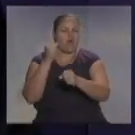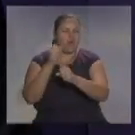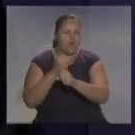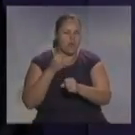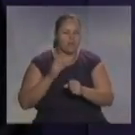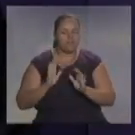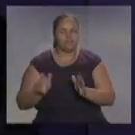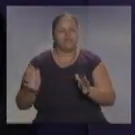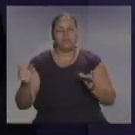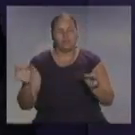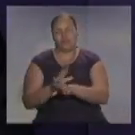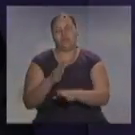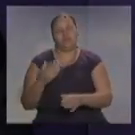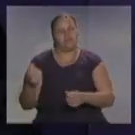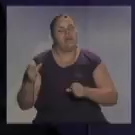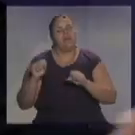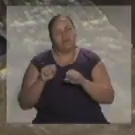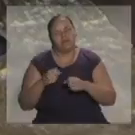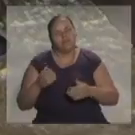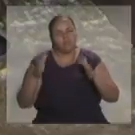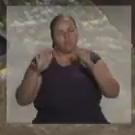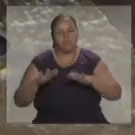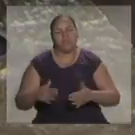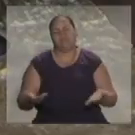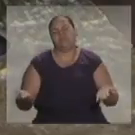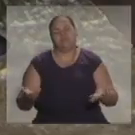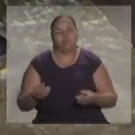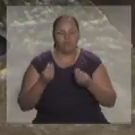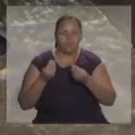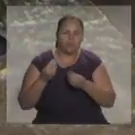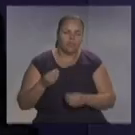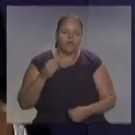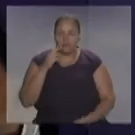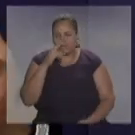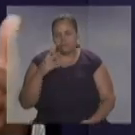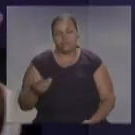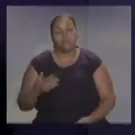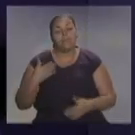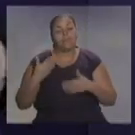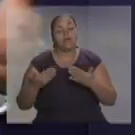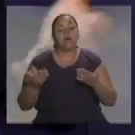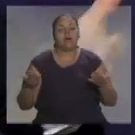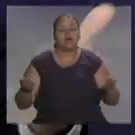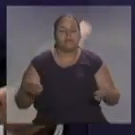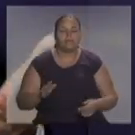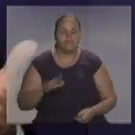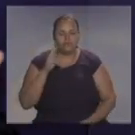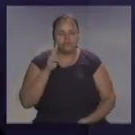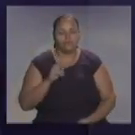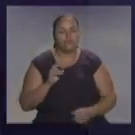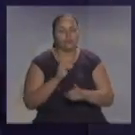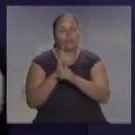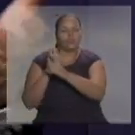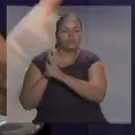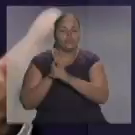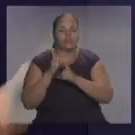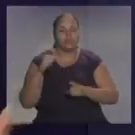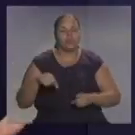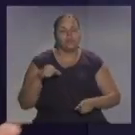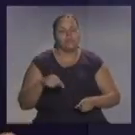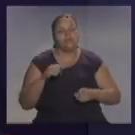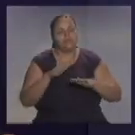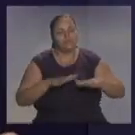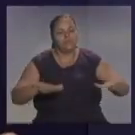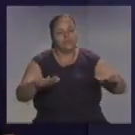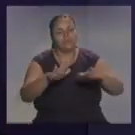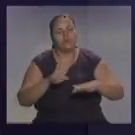obra dessa já construída. É porque são muitos transtornos, né? E aí aconteceu, quando essa obra, o que a gente encontrou aqui no